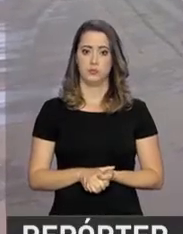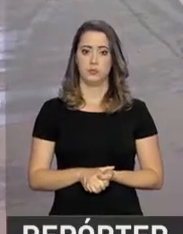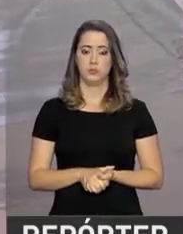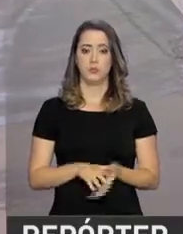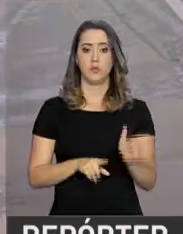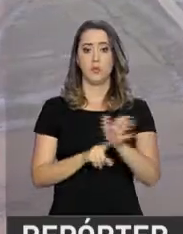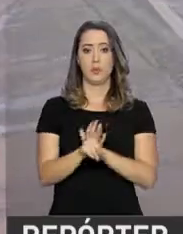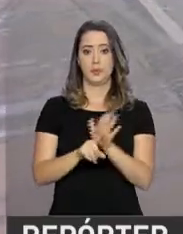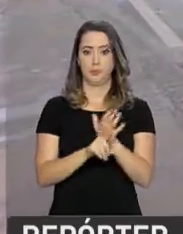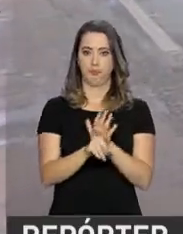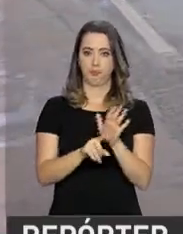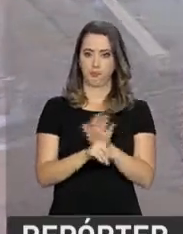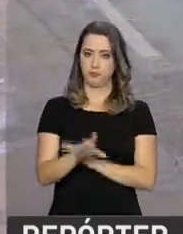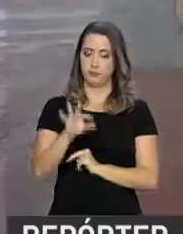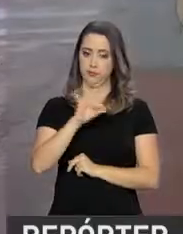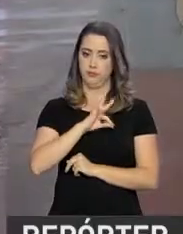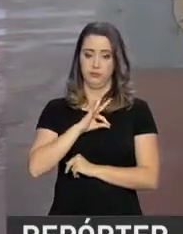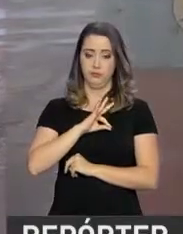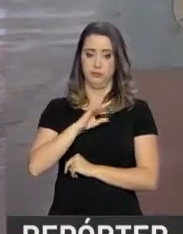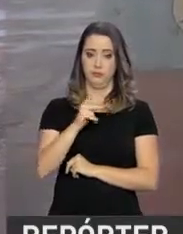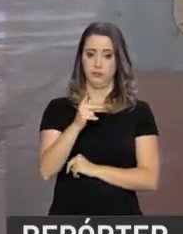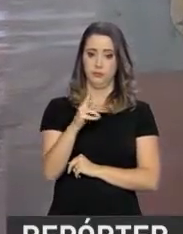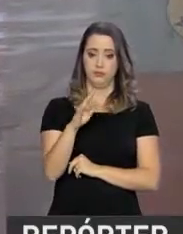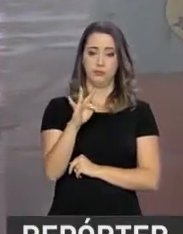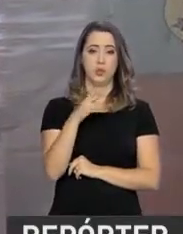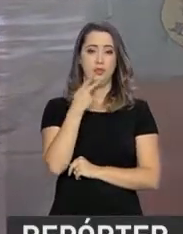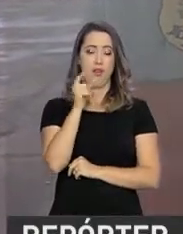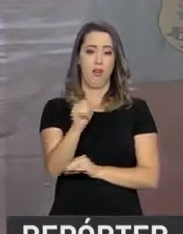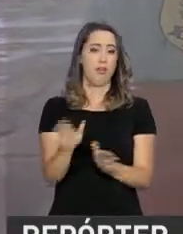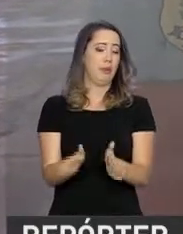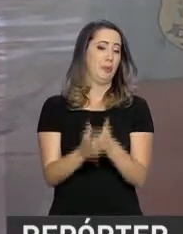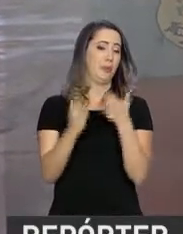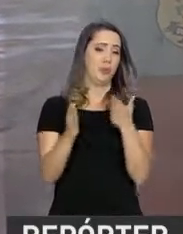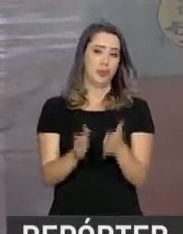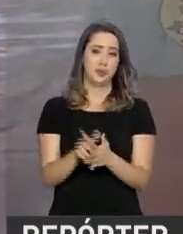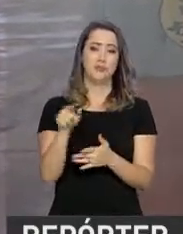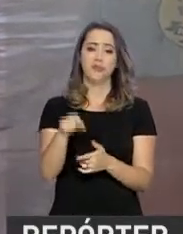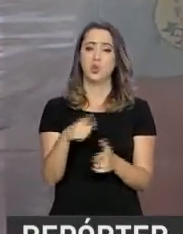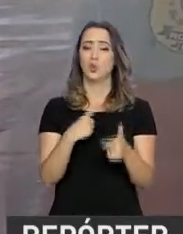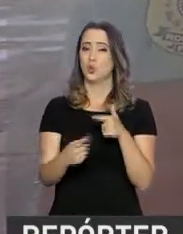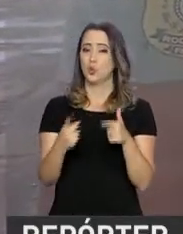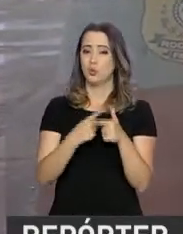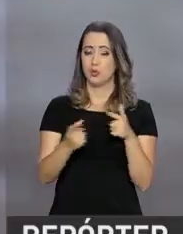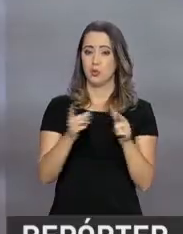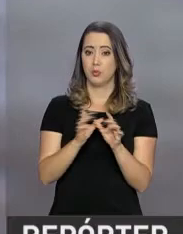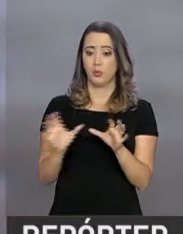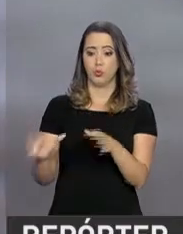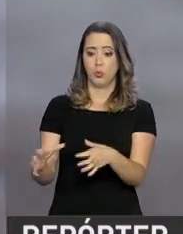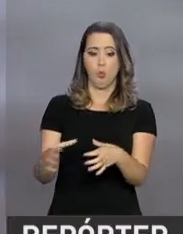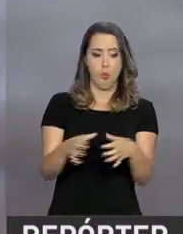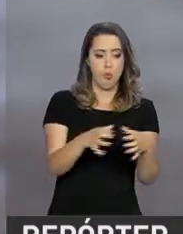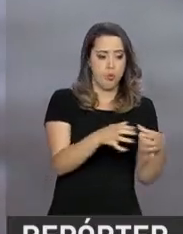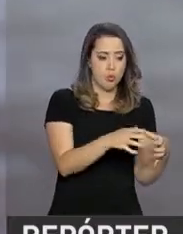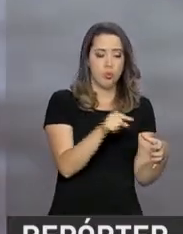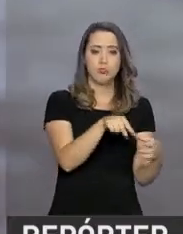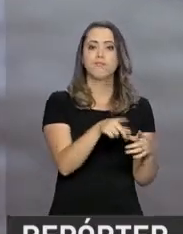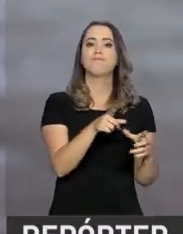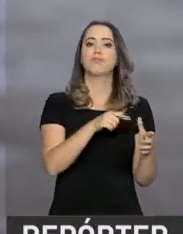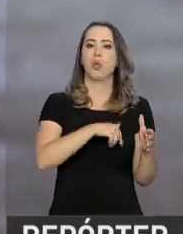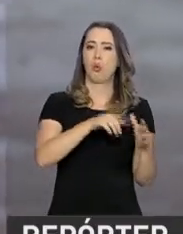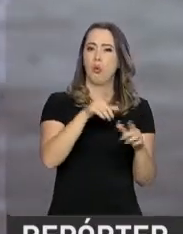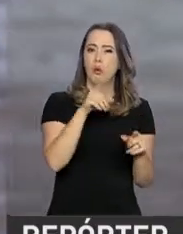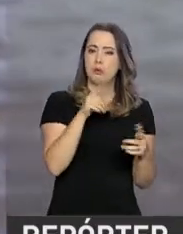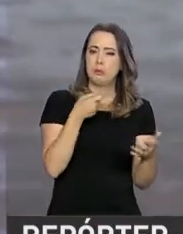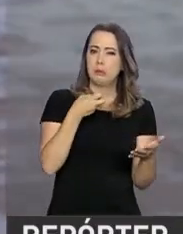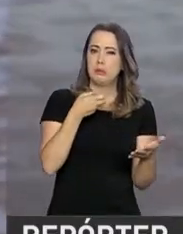Segundo a Polícia Rodoviária Federal, a pobreza é um dos fatores que levam crianças e adolescentes a serem vítimas da